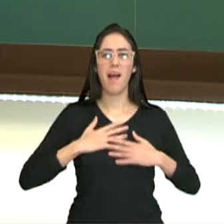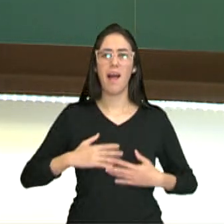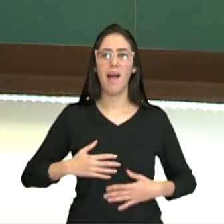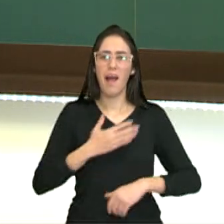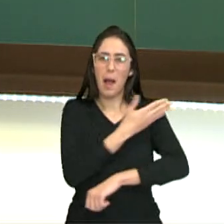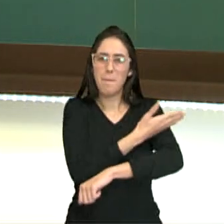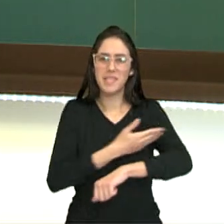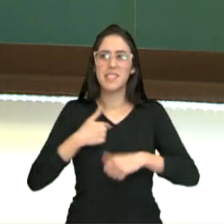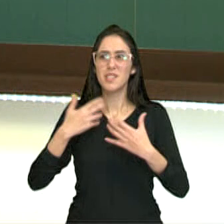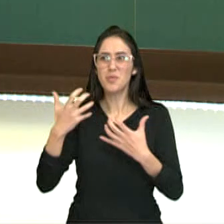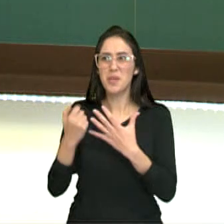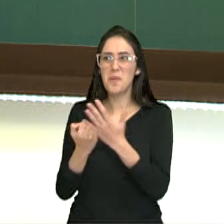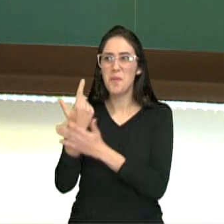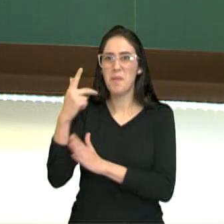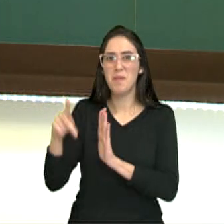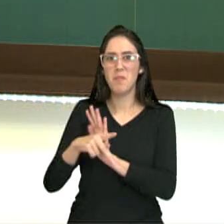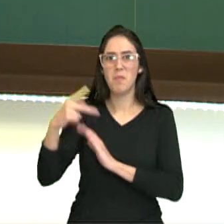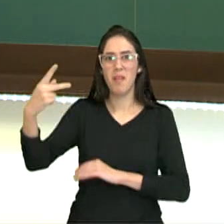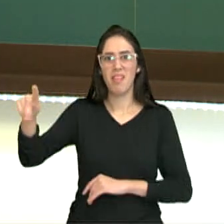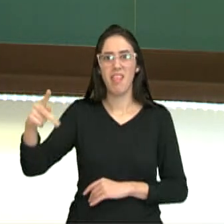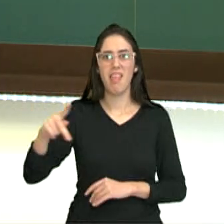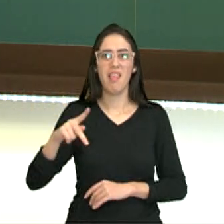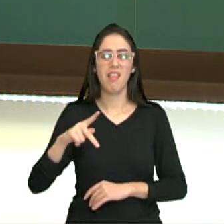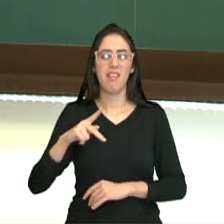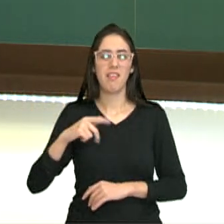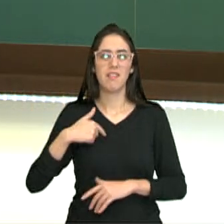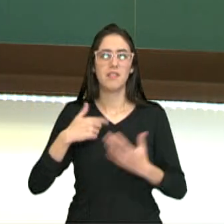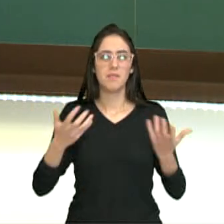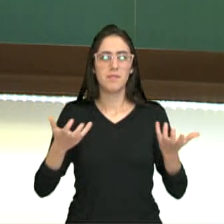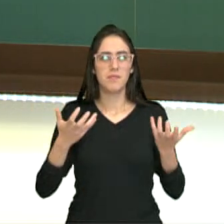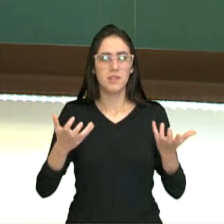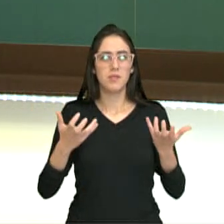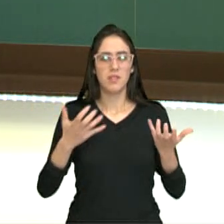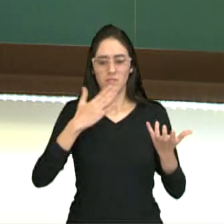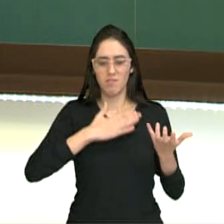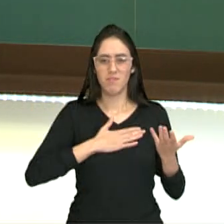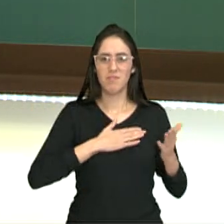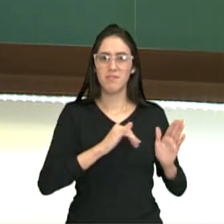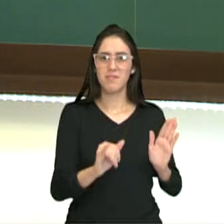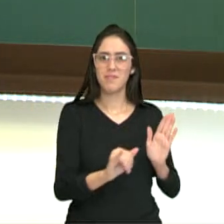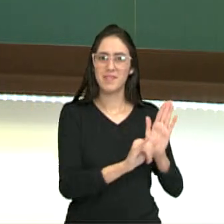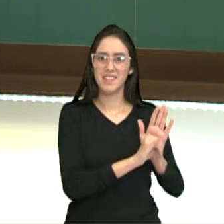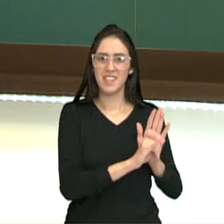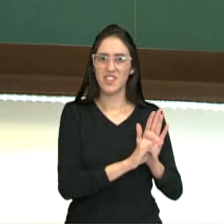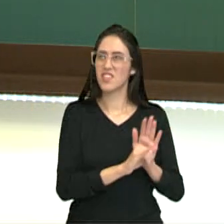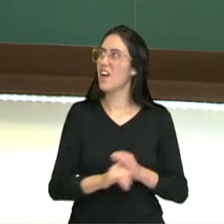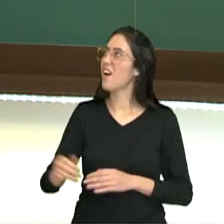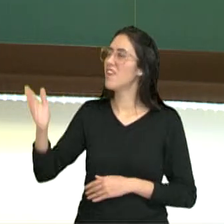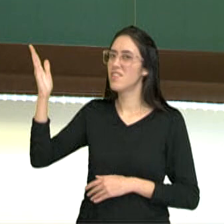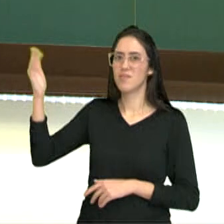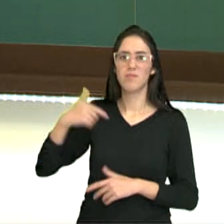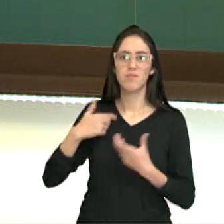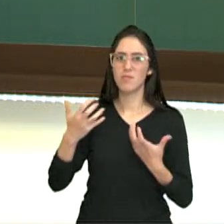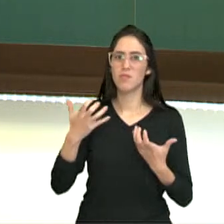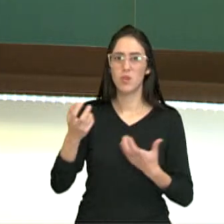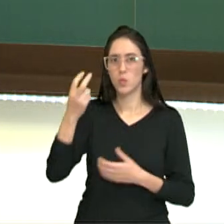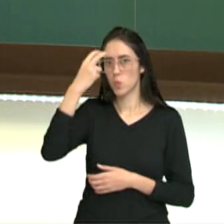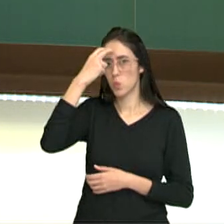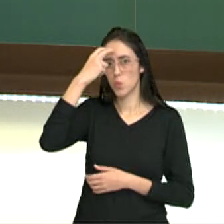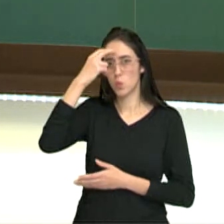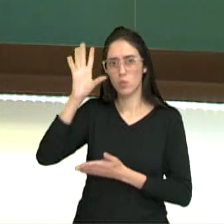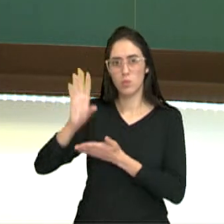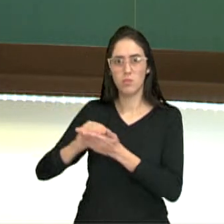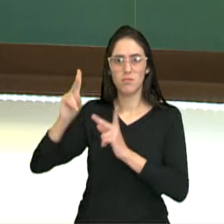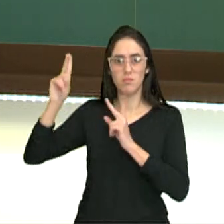camiseta. Então eu represento, eu passo a assumir uma identidade baseada nesse produto cultural aqui que está